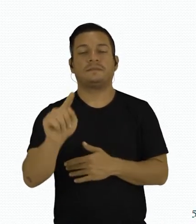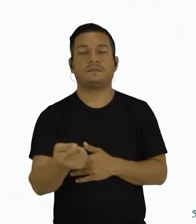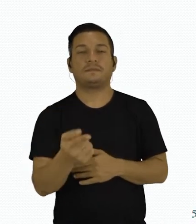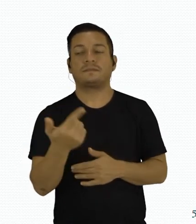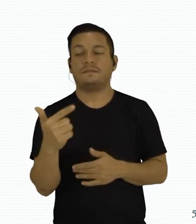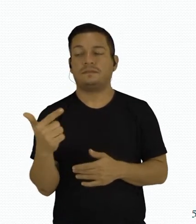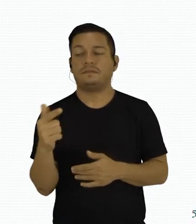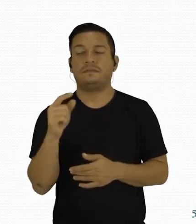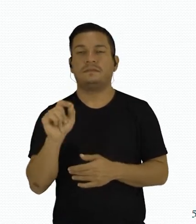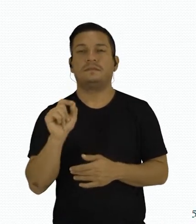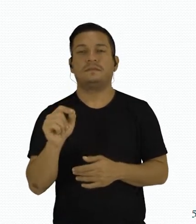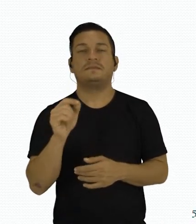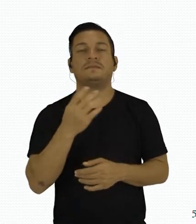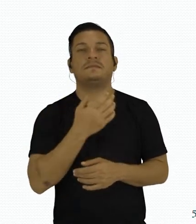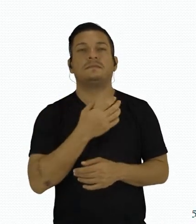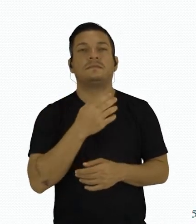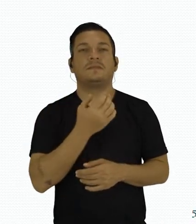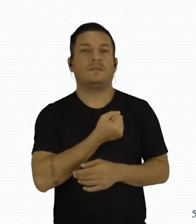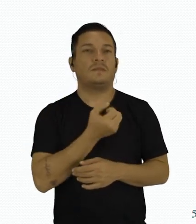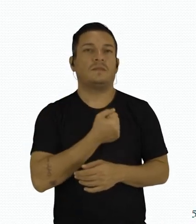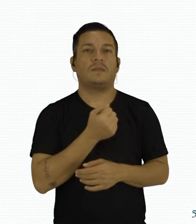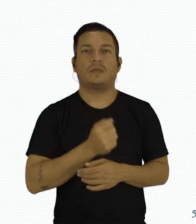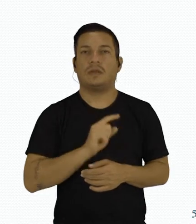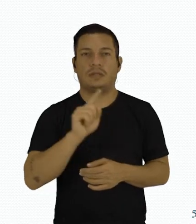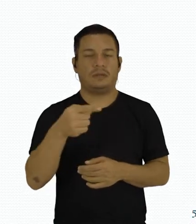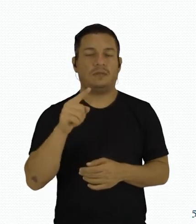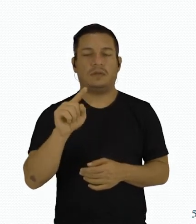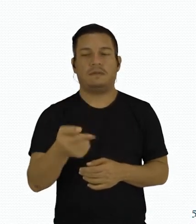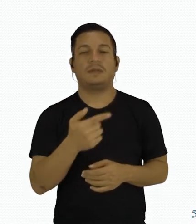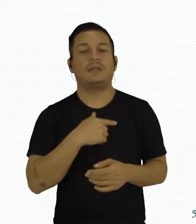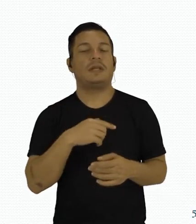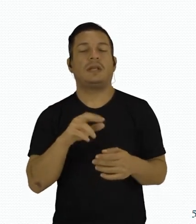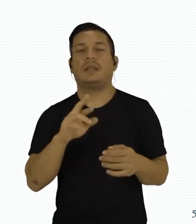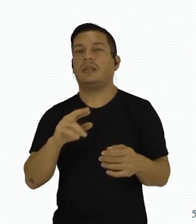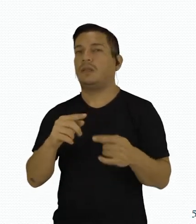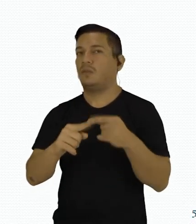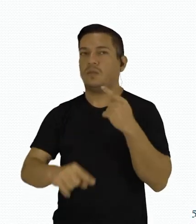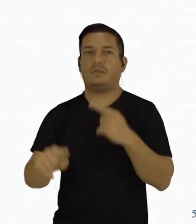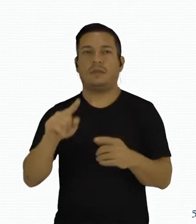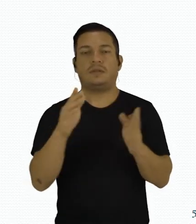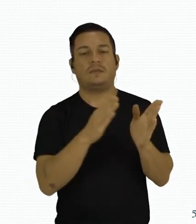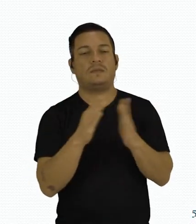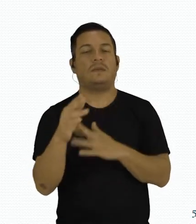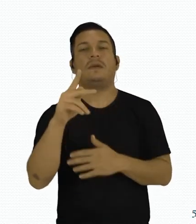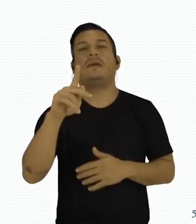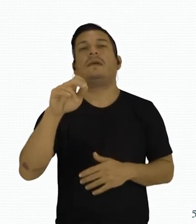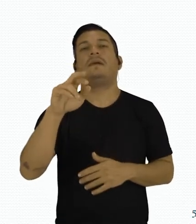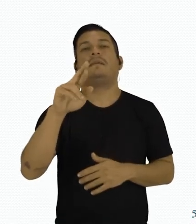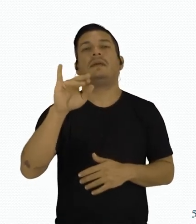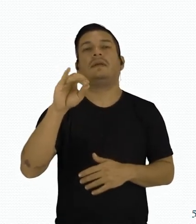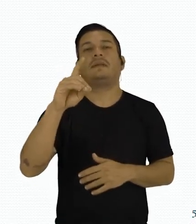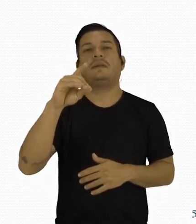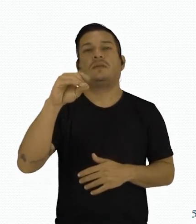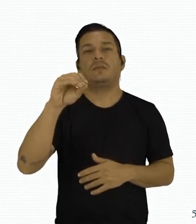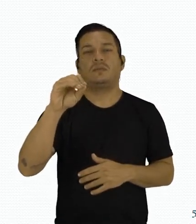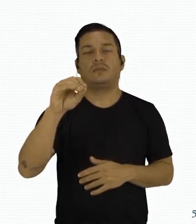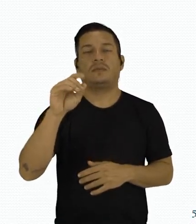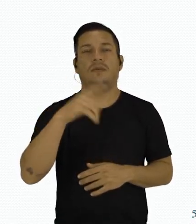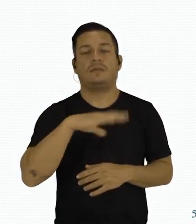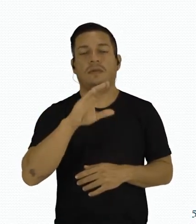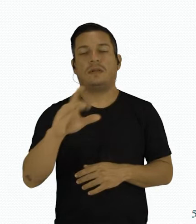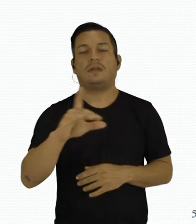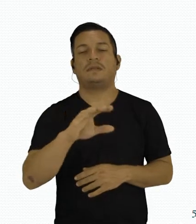tem ali nenhum algarismo intruso depois da vírgula que não faz parte do período. Então, nesse caso aí, eu vou classificar essa